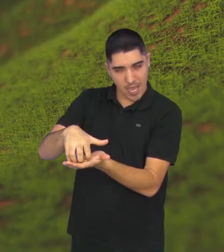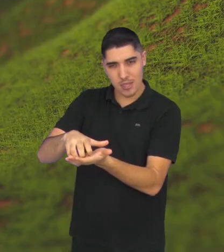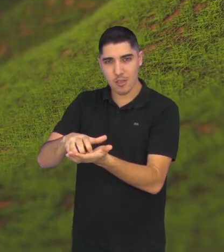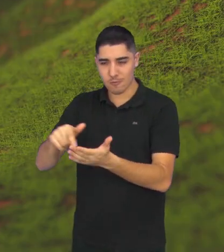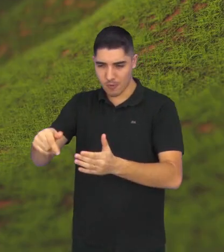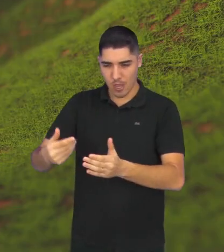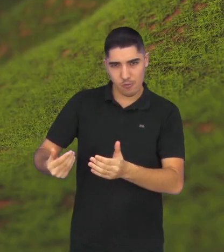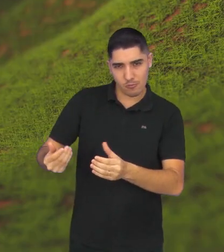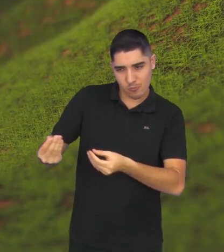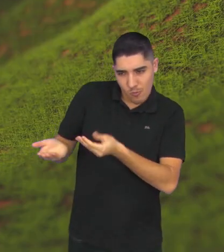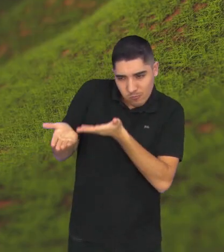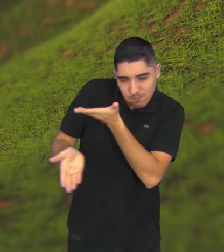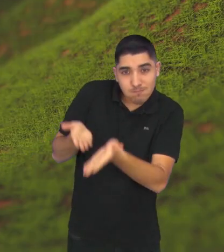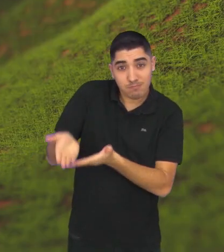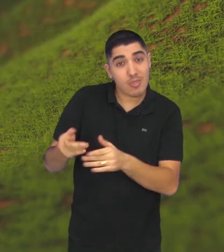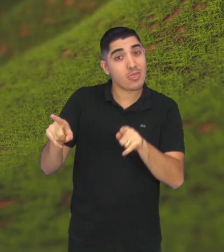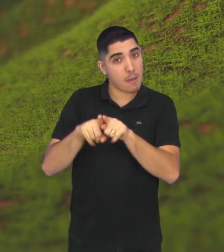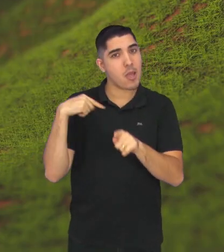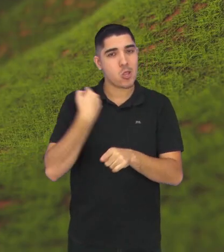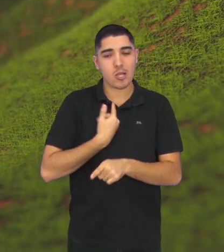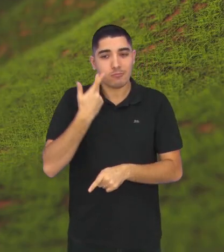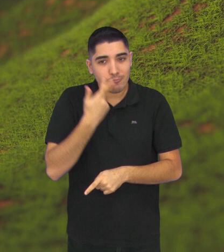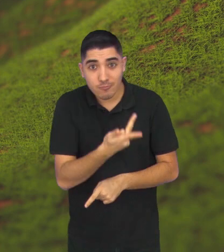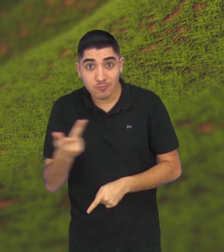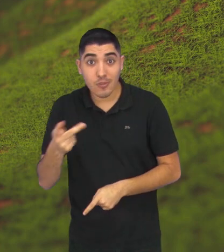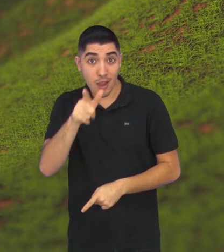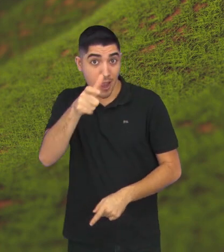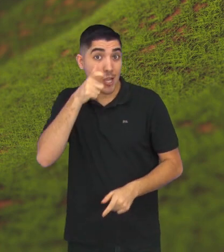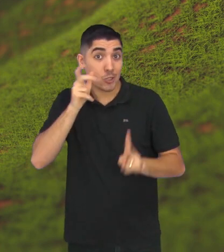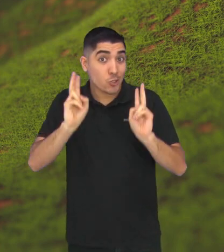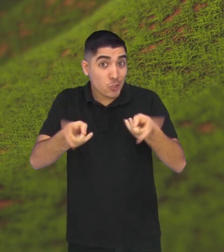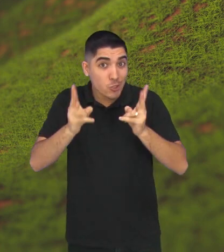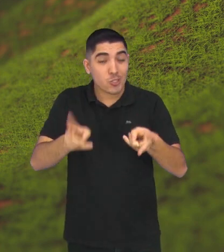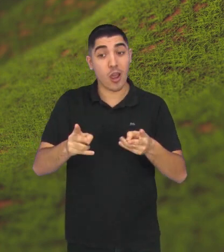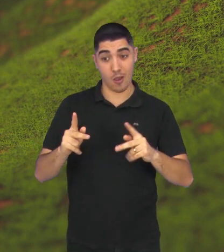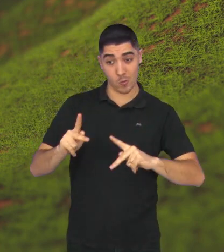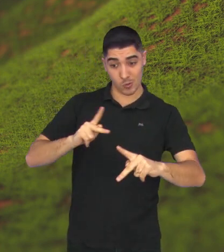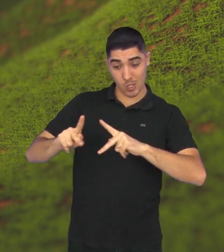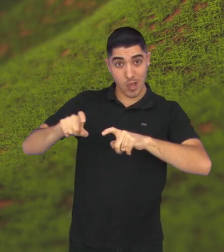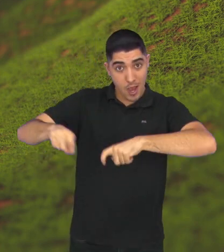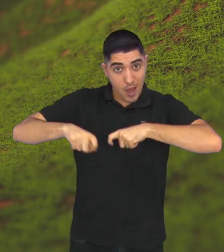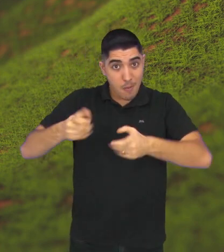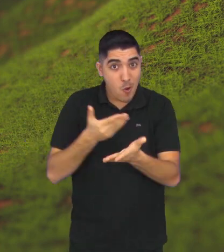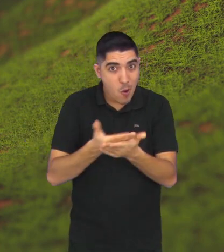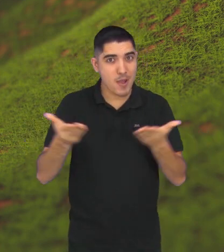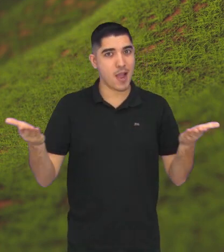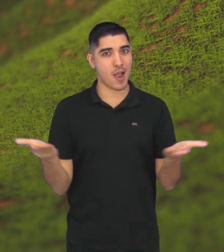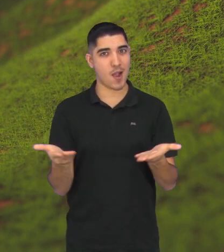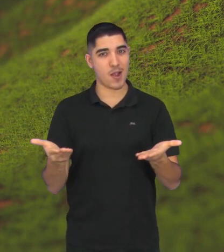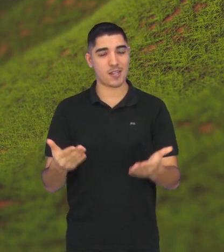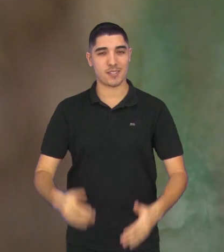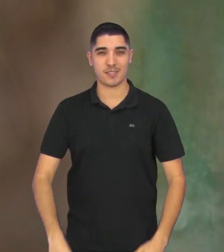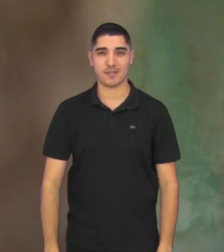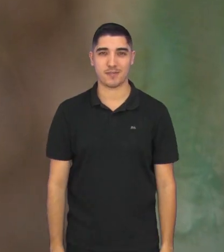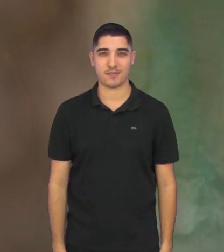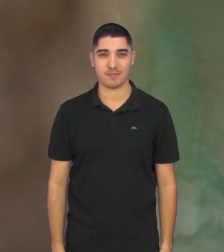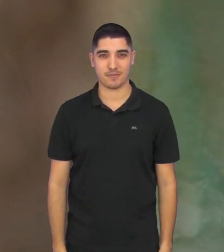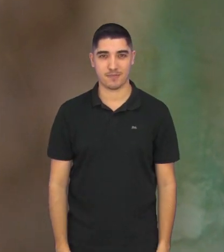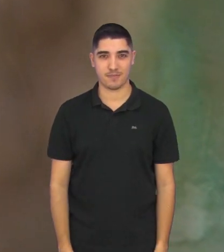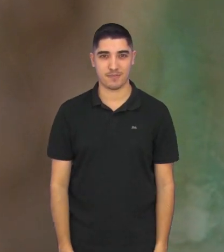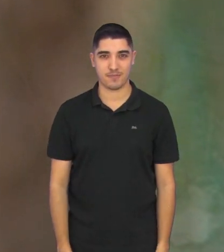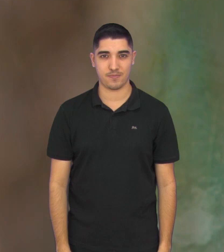Reabilitação também fez parte da nossa visita. Fica com a gente, o São José do Campo está no ar.